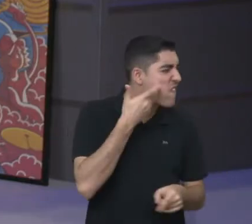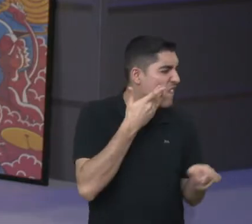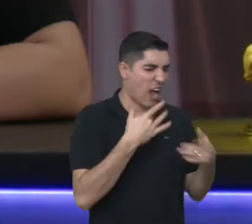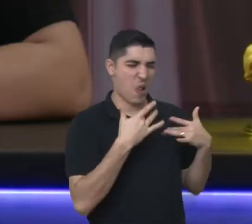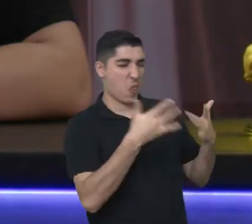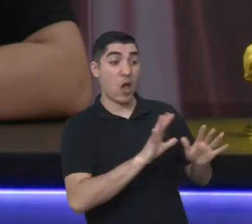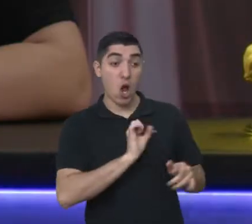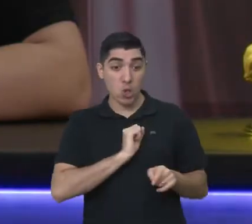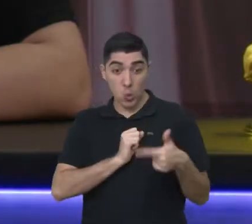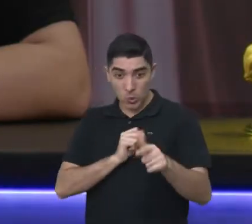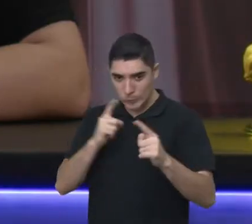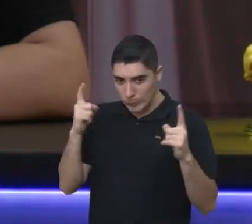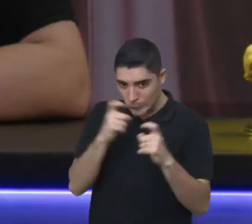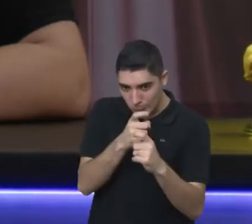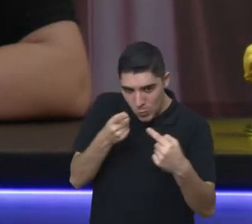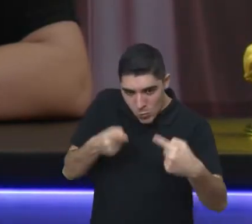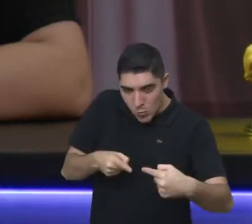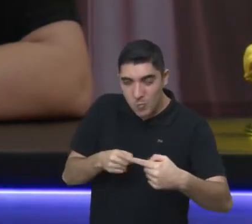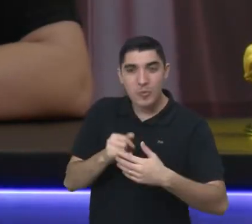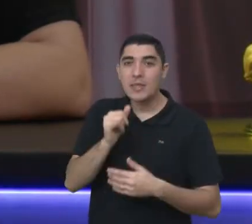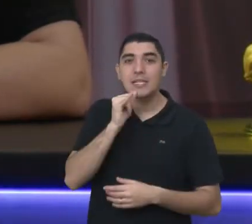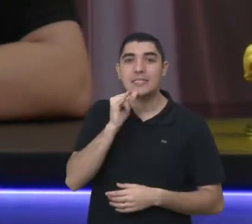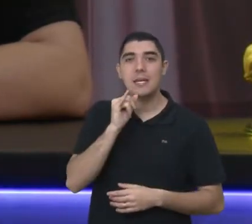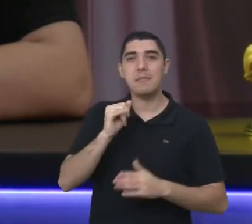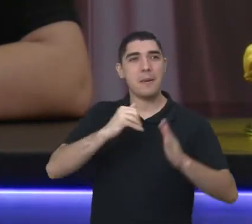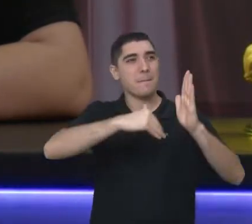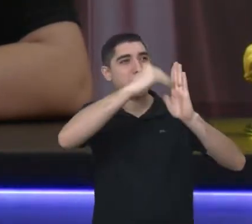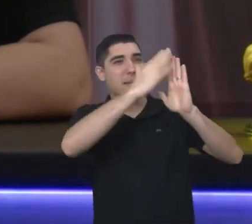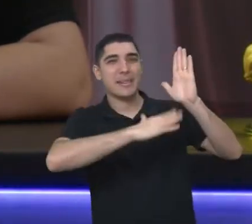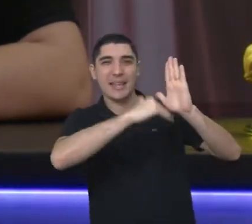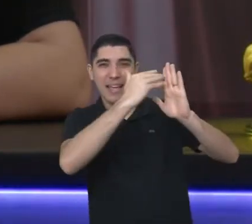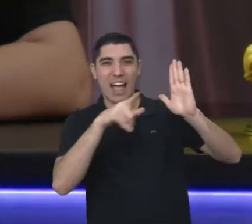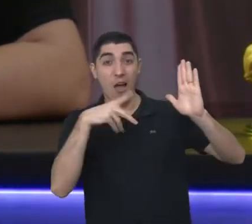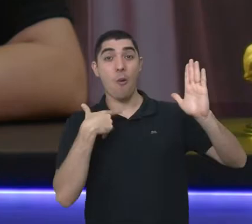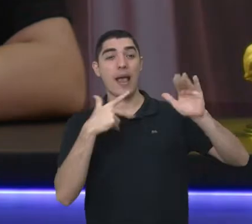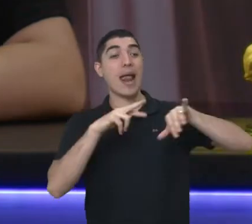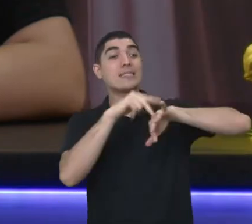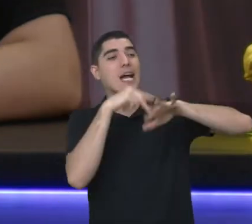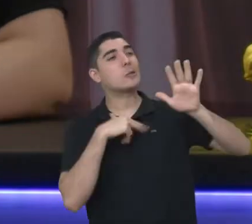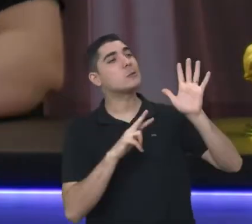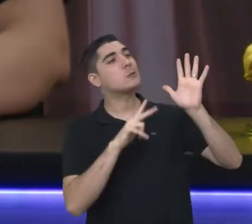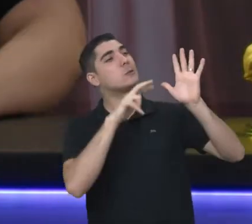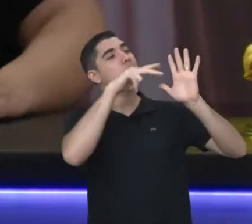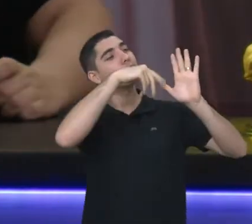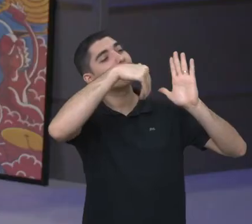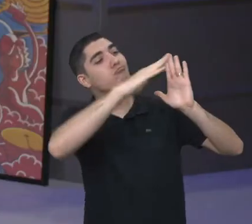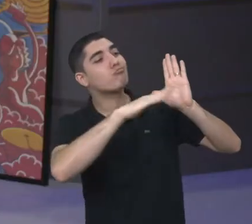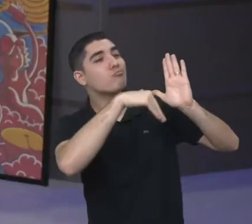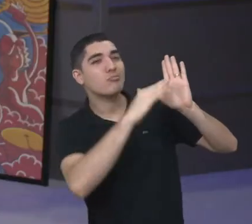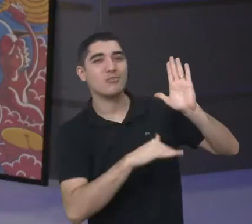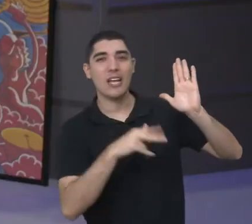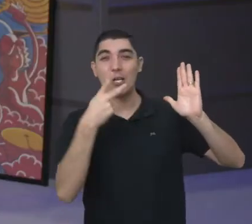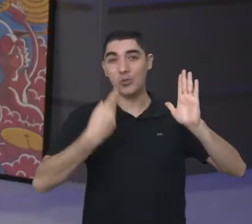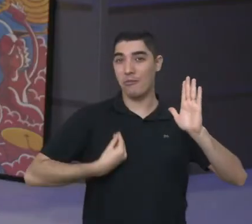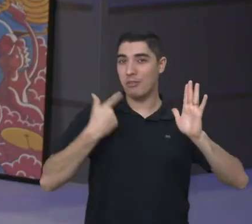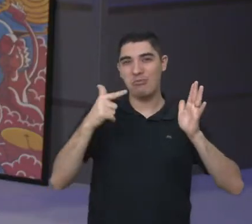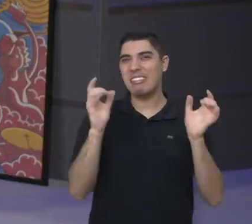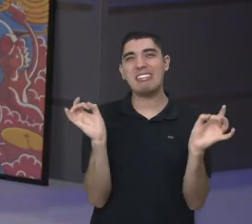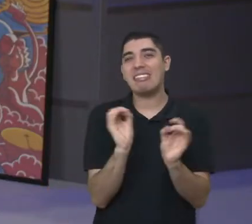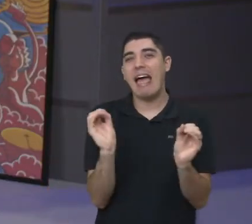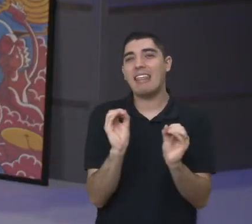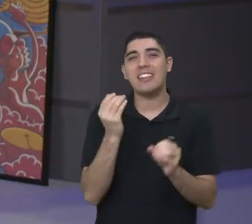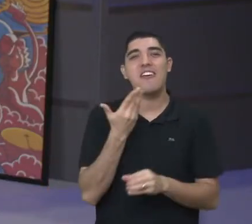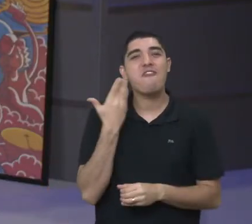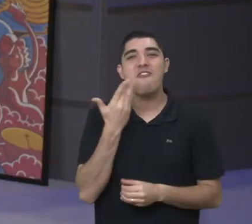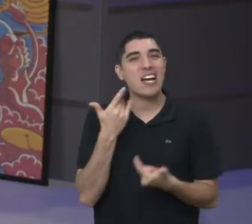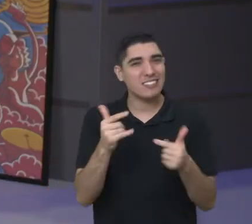você quer fazer. Pra pintar mural, você quer subir em andaime, um instrumento tem que ser o mais difícil. Não tem nada fácil na sua vida, na sua trajetória,